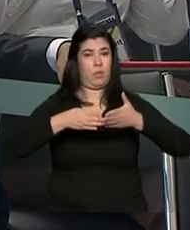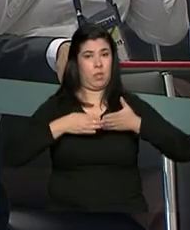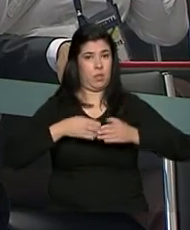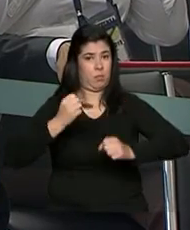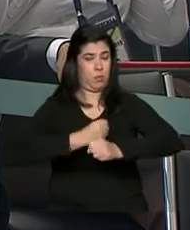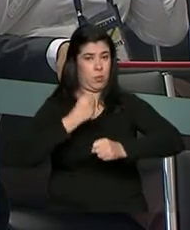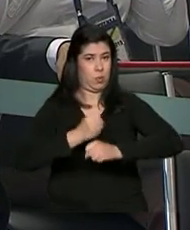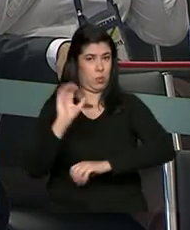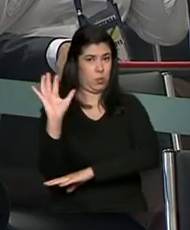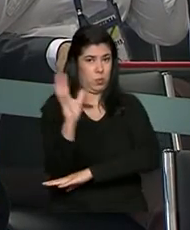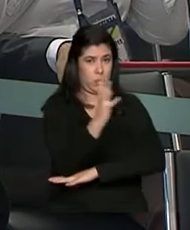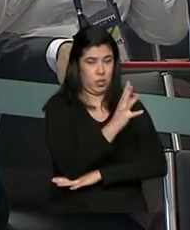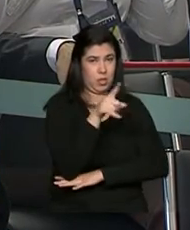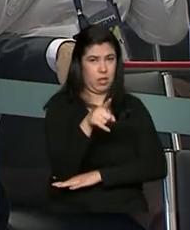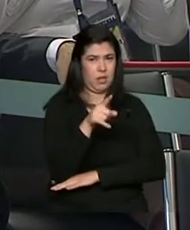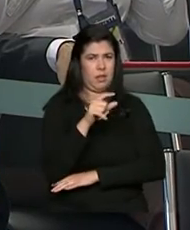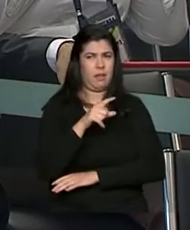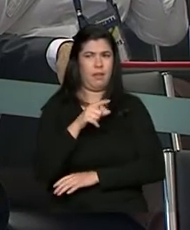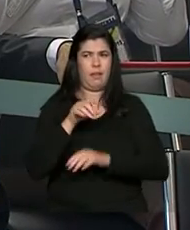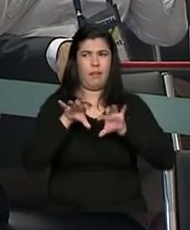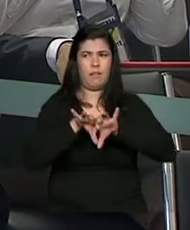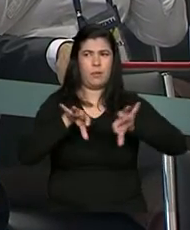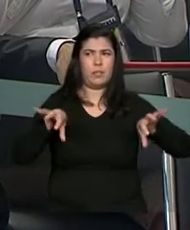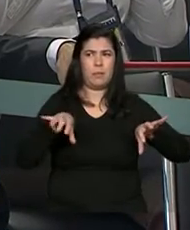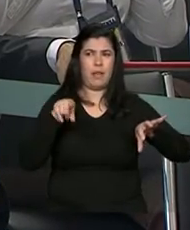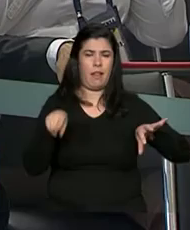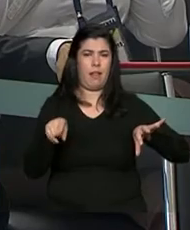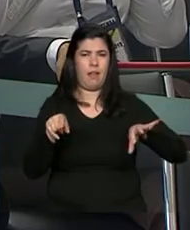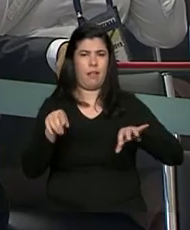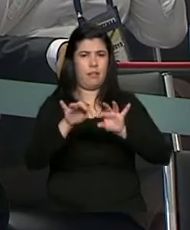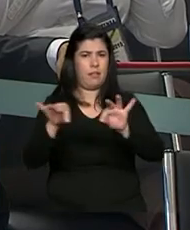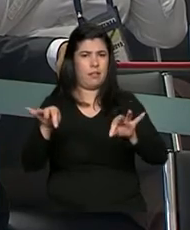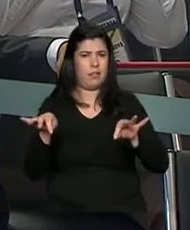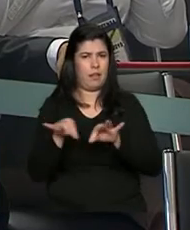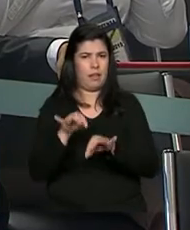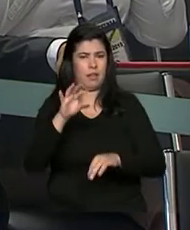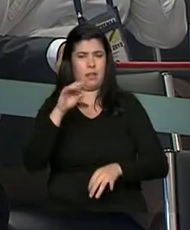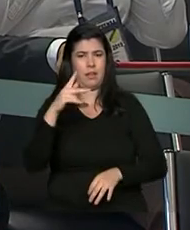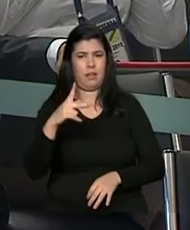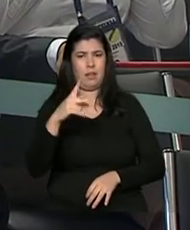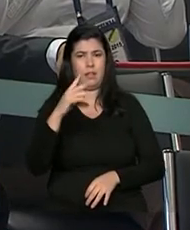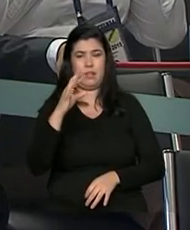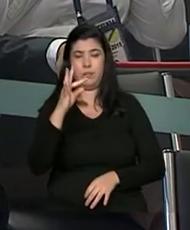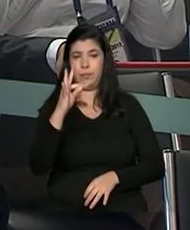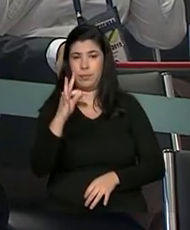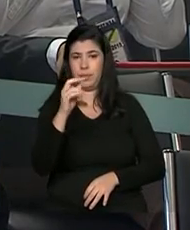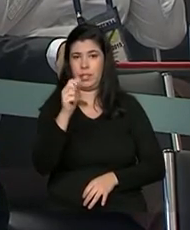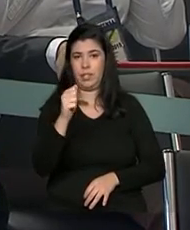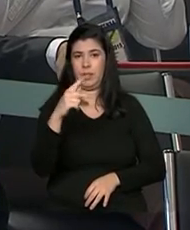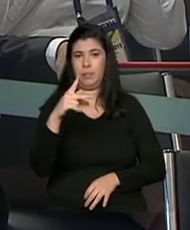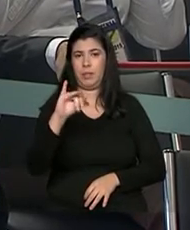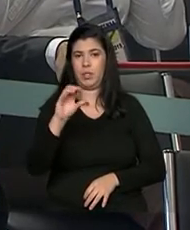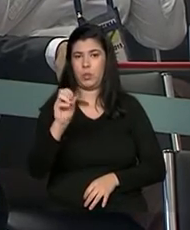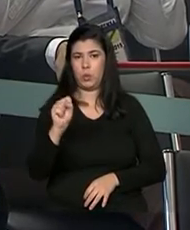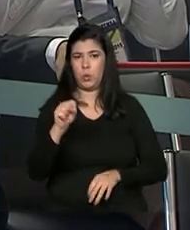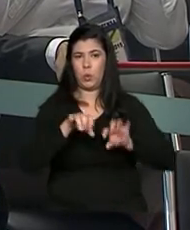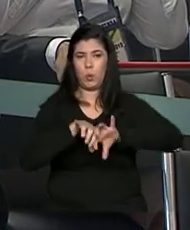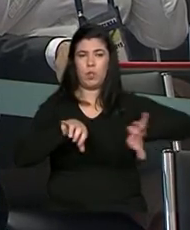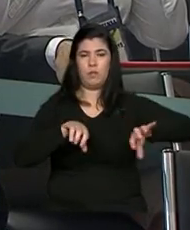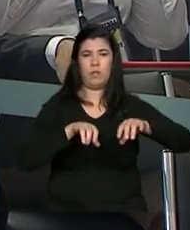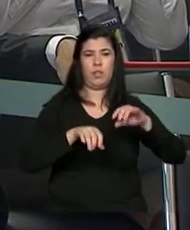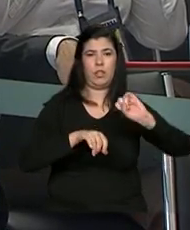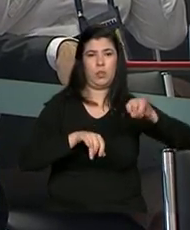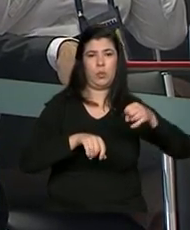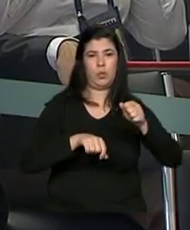tapajós não considerava jatobá e por exemplo ele não previa a hidrovia que poderá ser possível com as